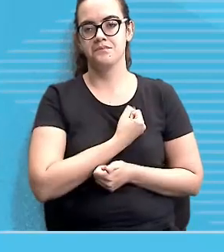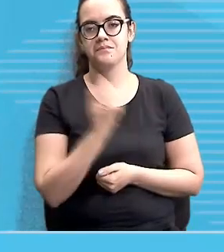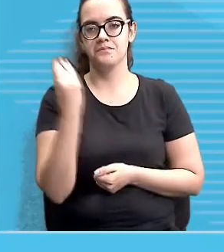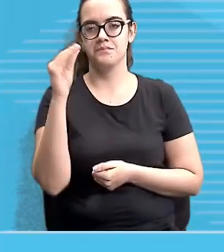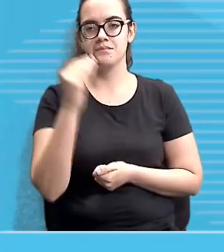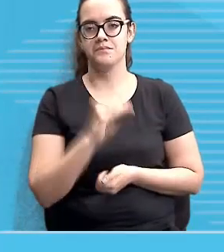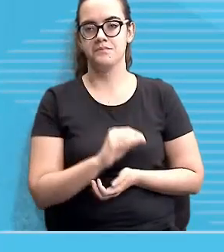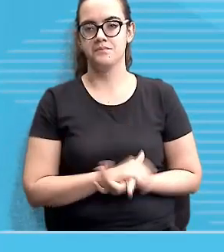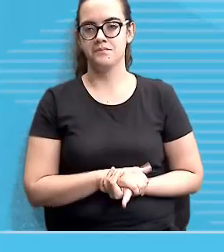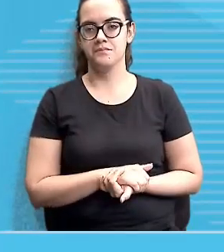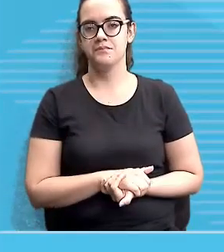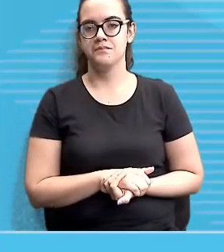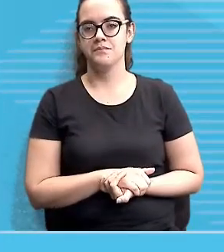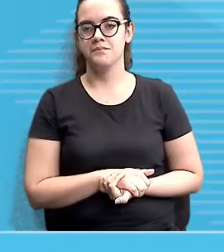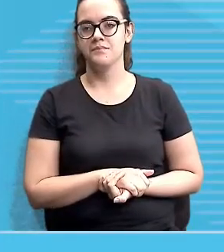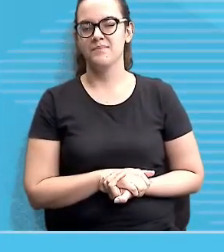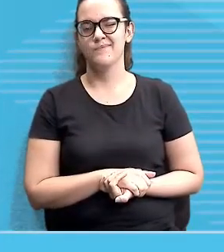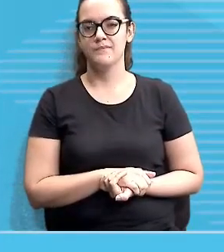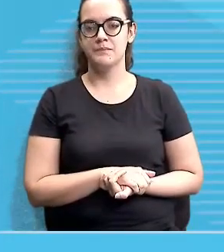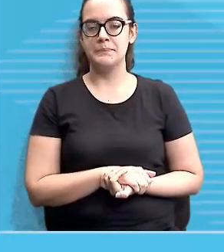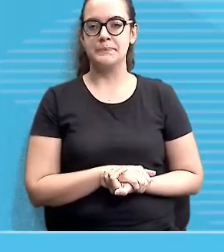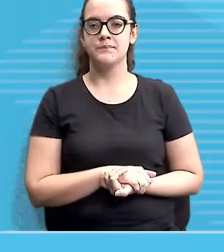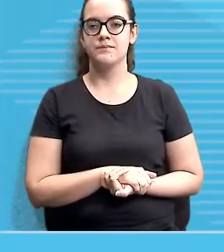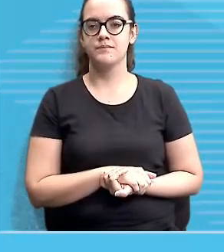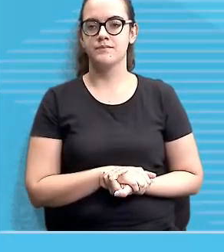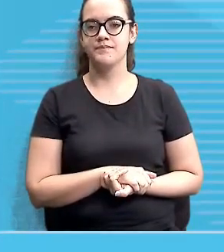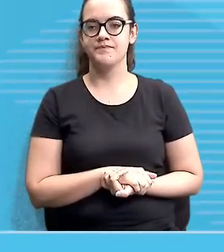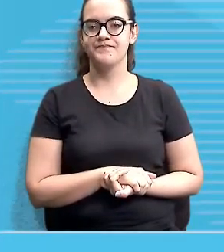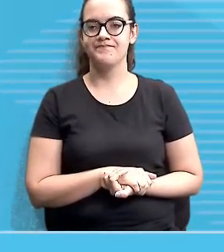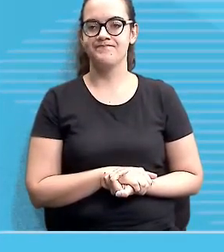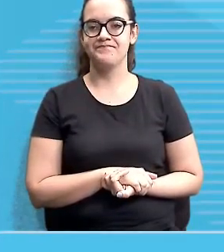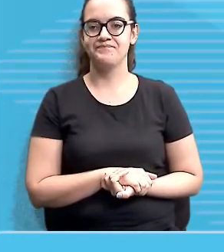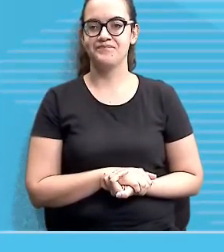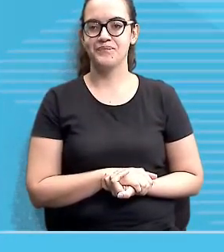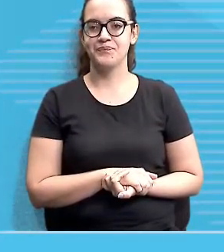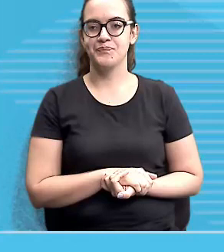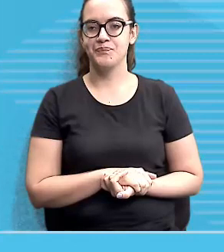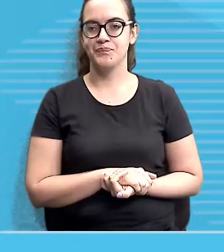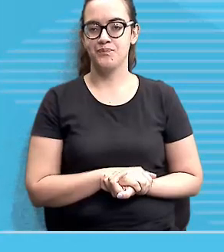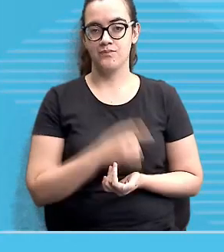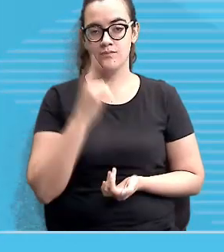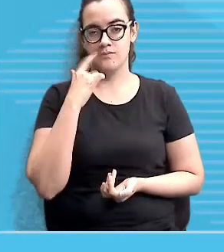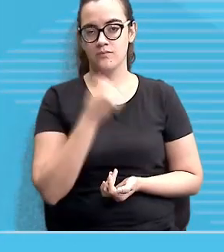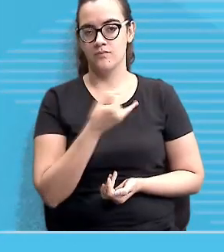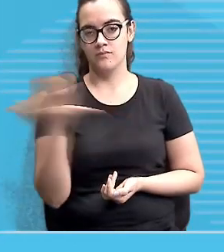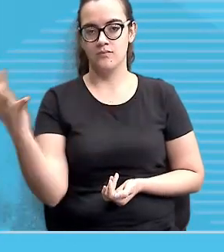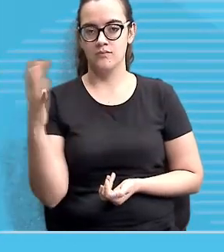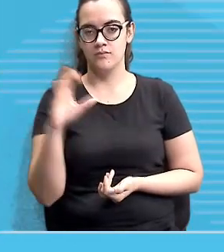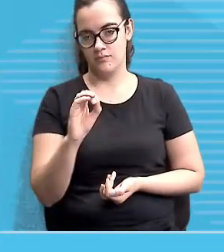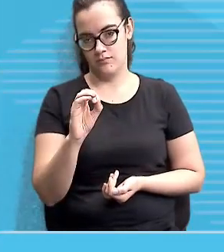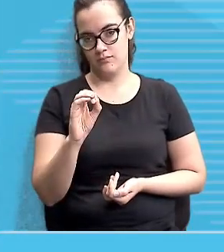e veja só e eu tenho 30 SAC